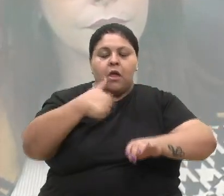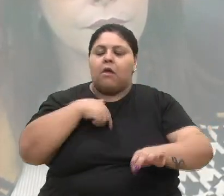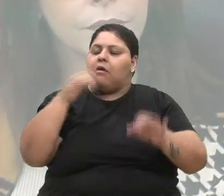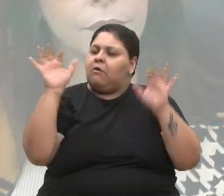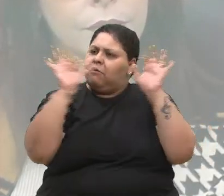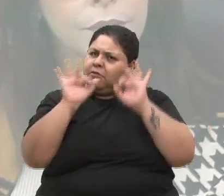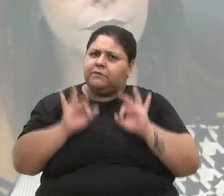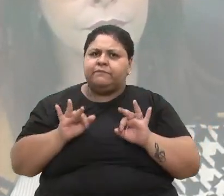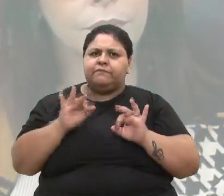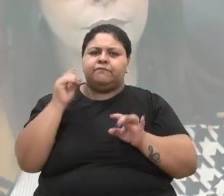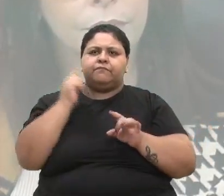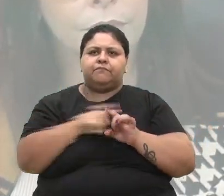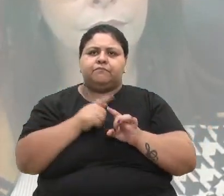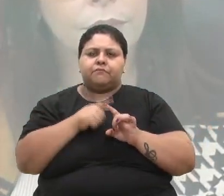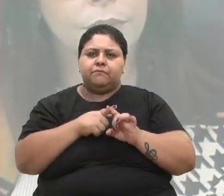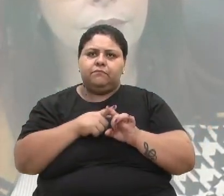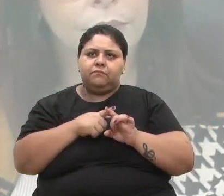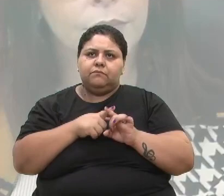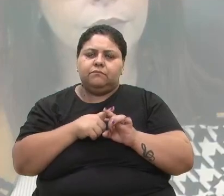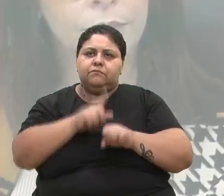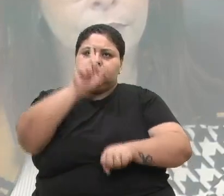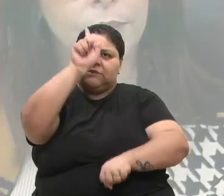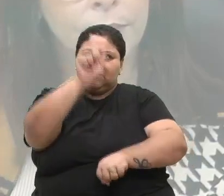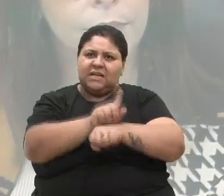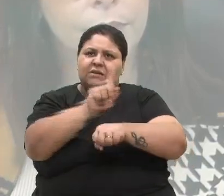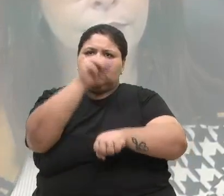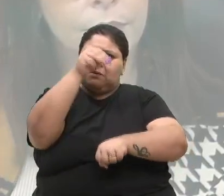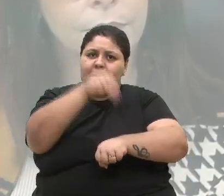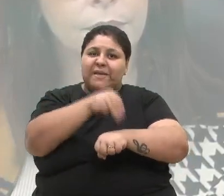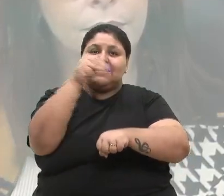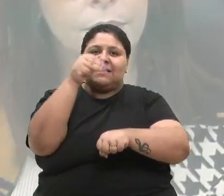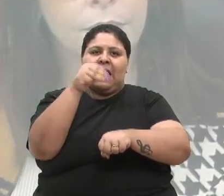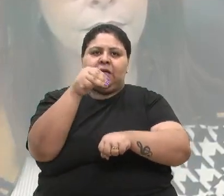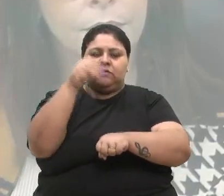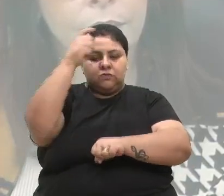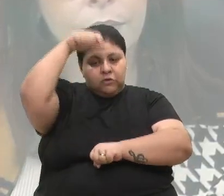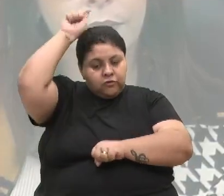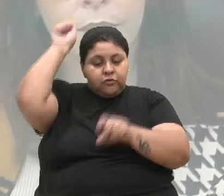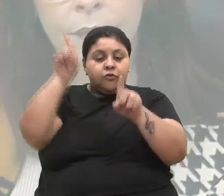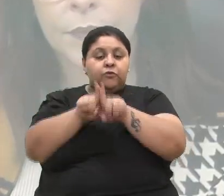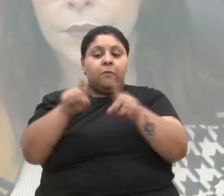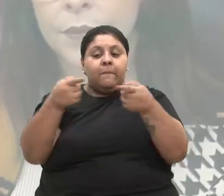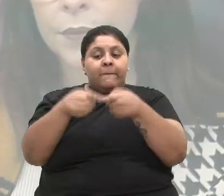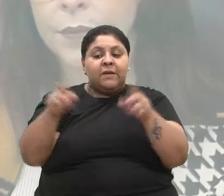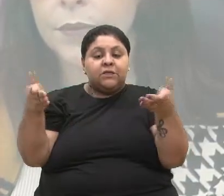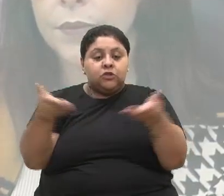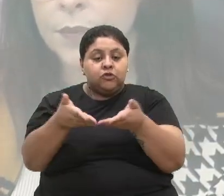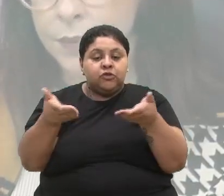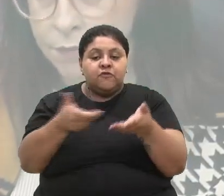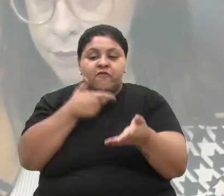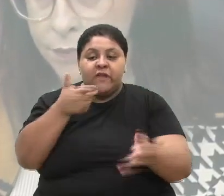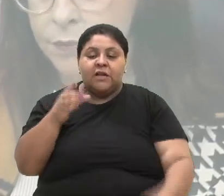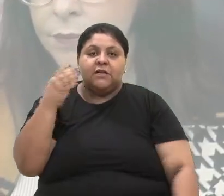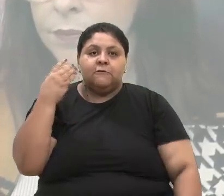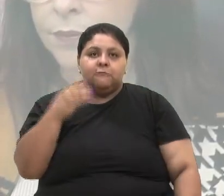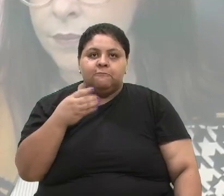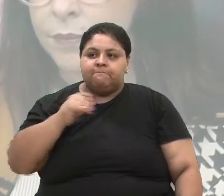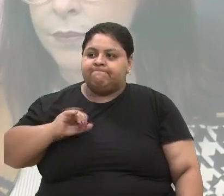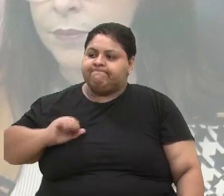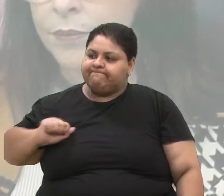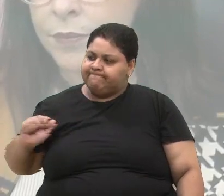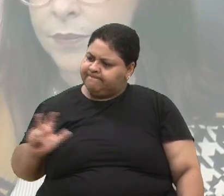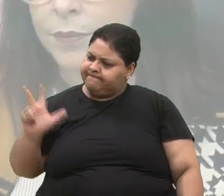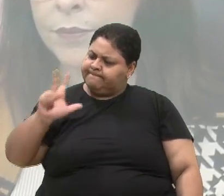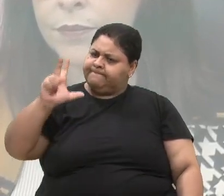feliz porque fiz graduação, fiz mestrado na universidade, mas a gente está aqui falando de ciência, valorizando a